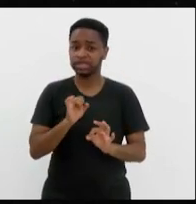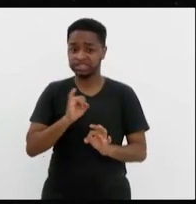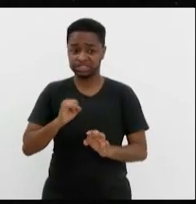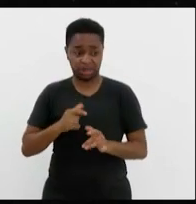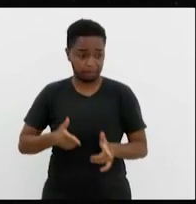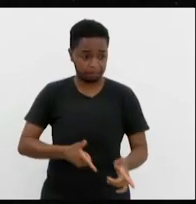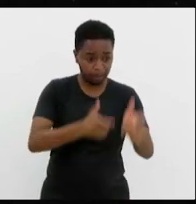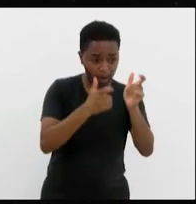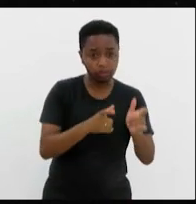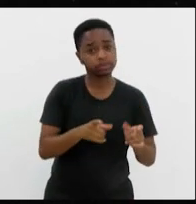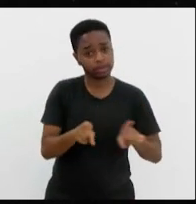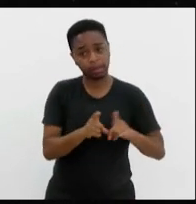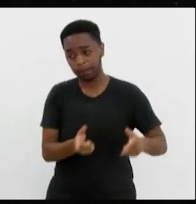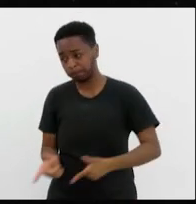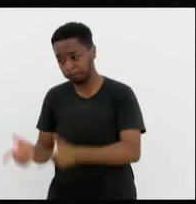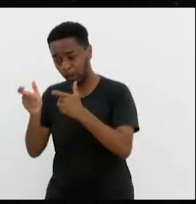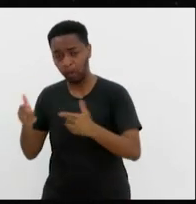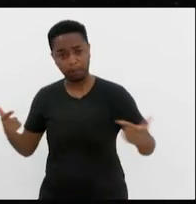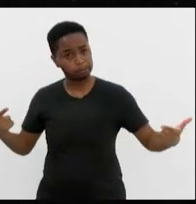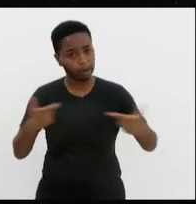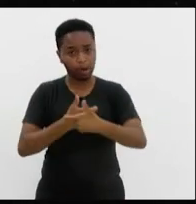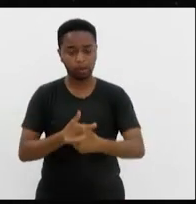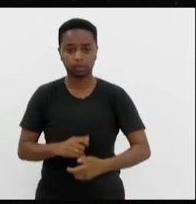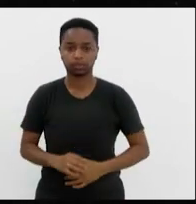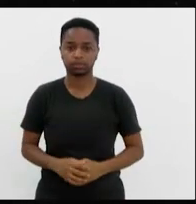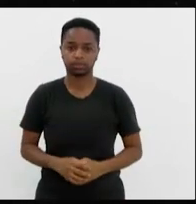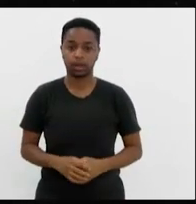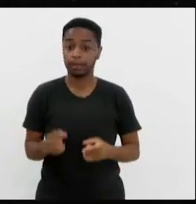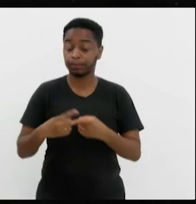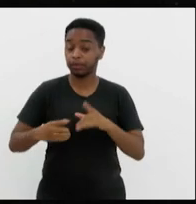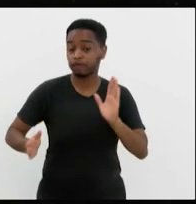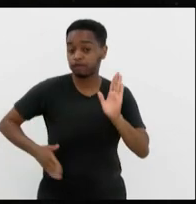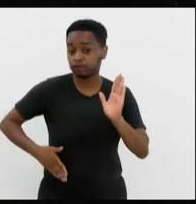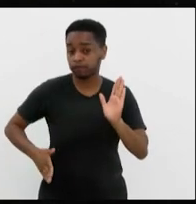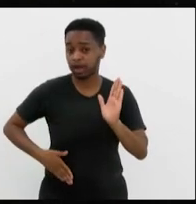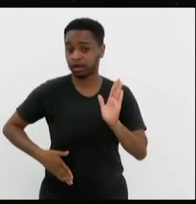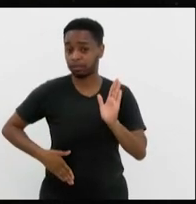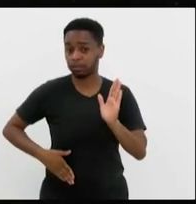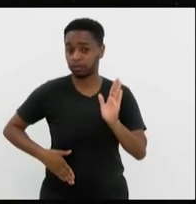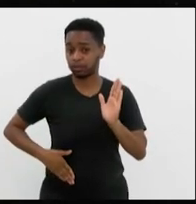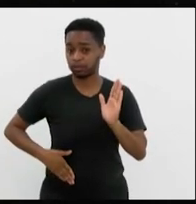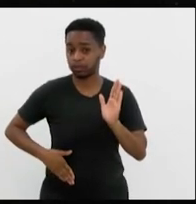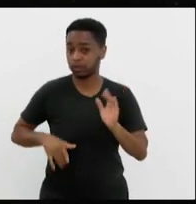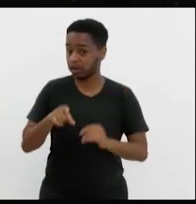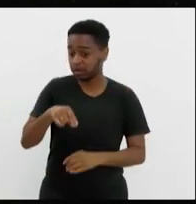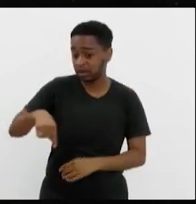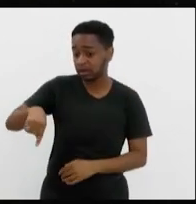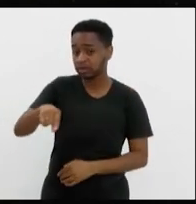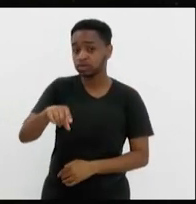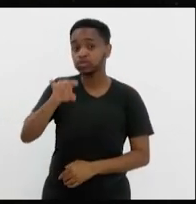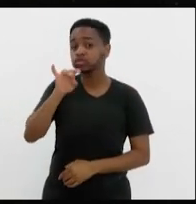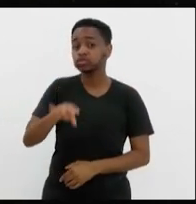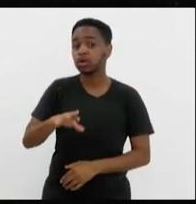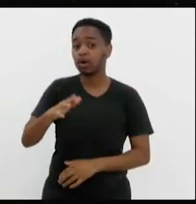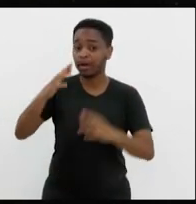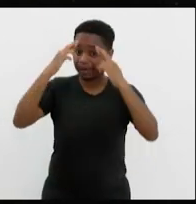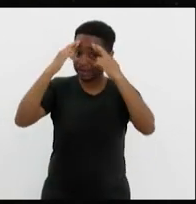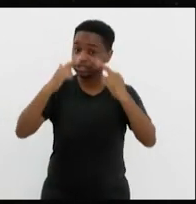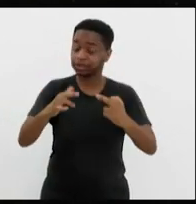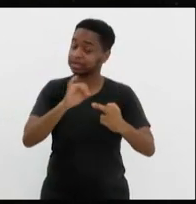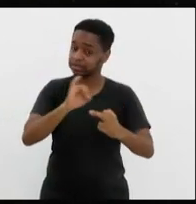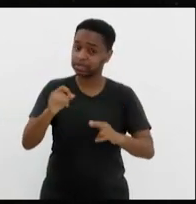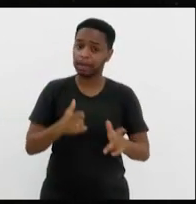dente por dente e assim sucessivamente. Vagabundo, marginal, só respeita na